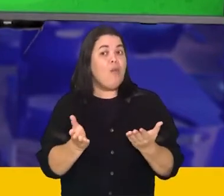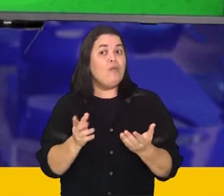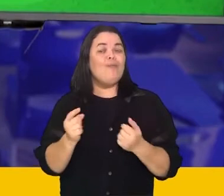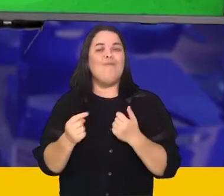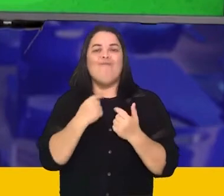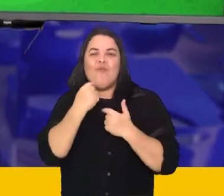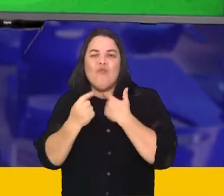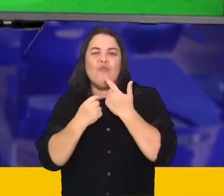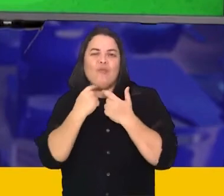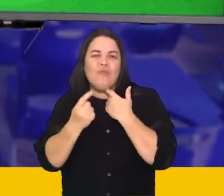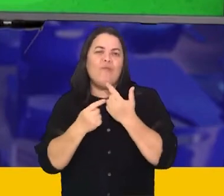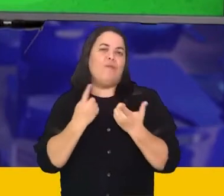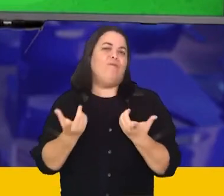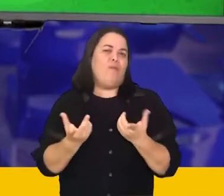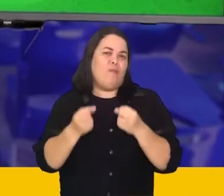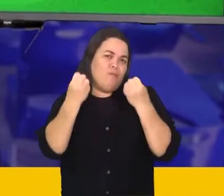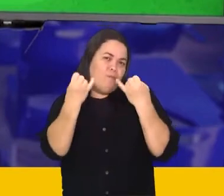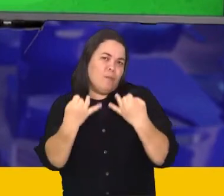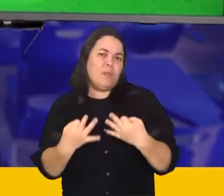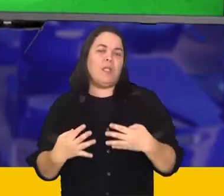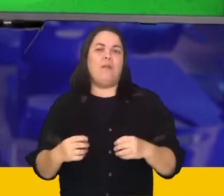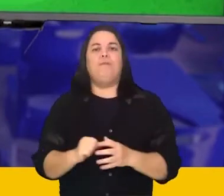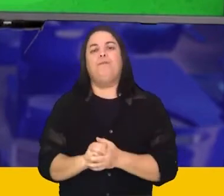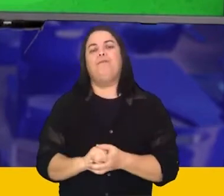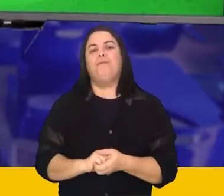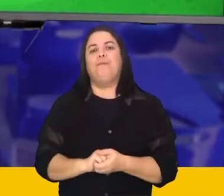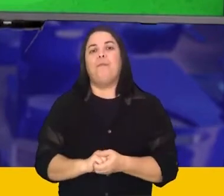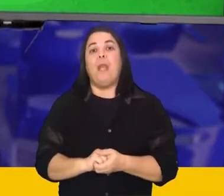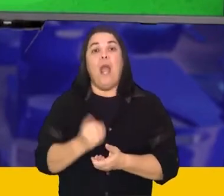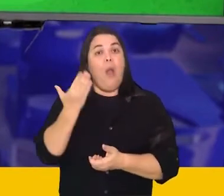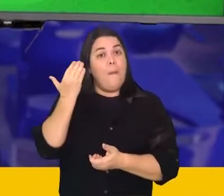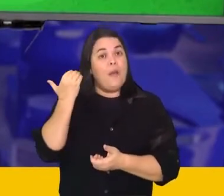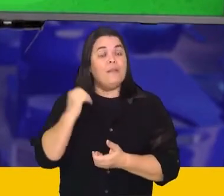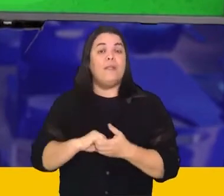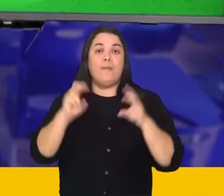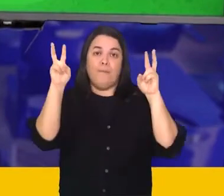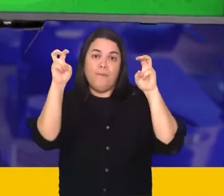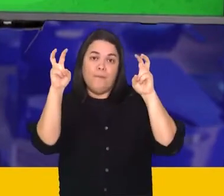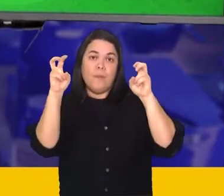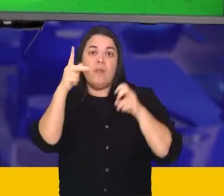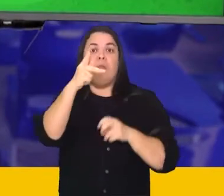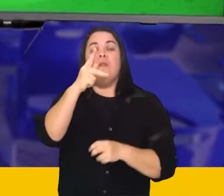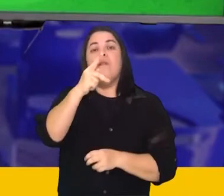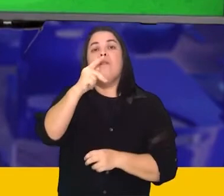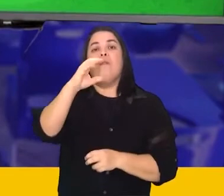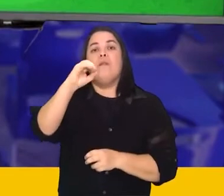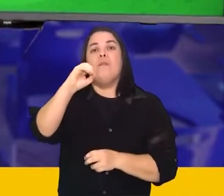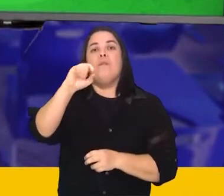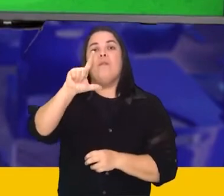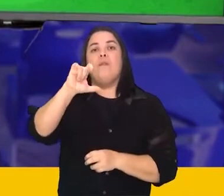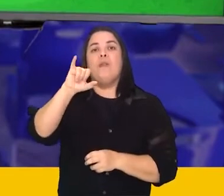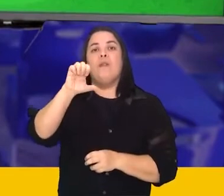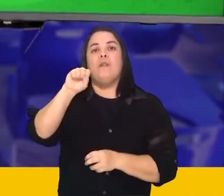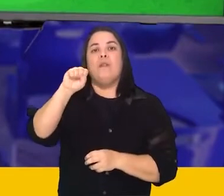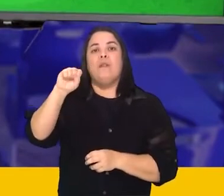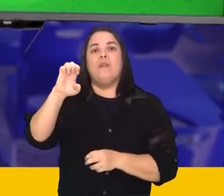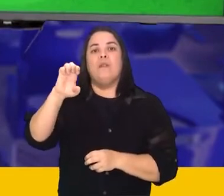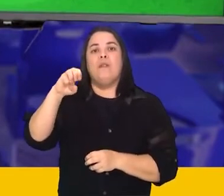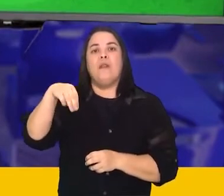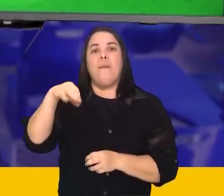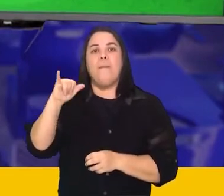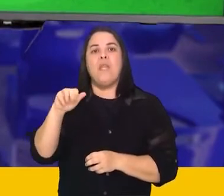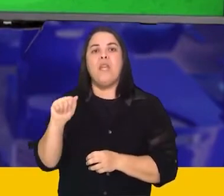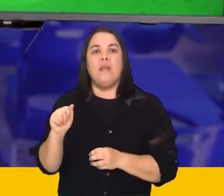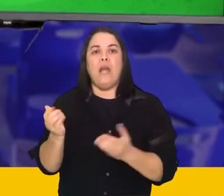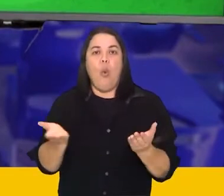dúvidas que possam ter surgido. O nosso assunto na aula passada foi polissemia. Hoje vamos aprofundar um pouquinho esse tema, tá?